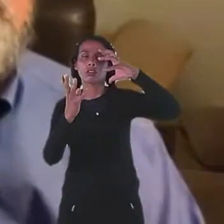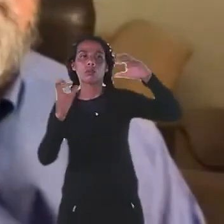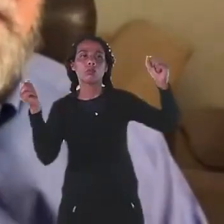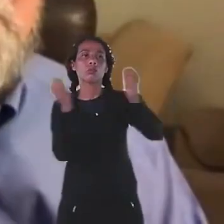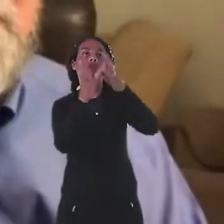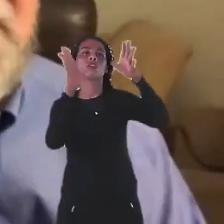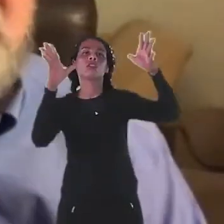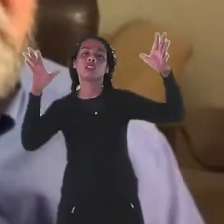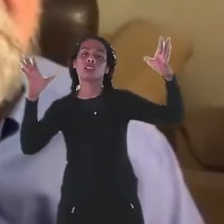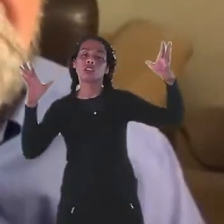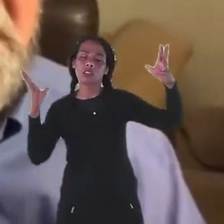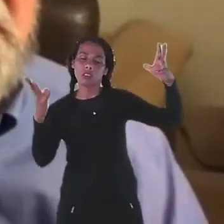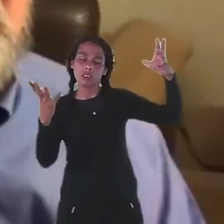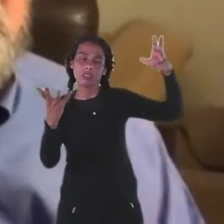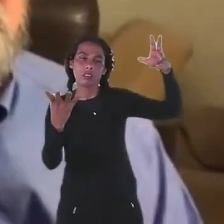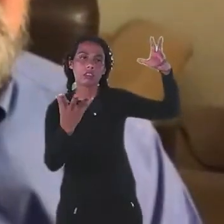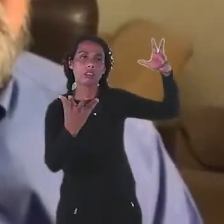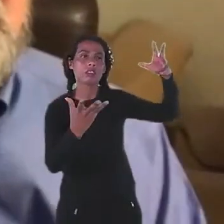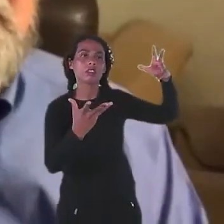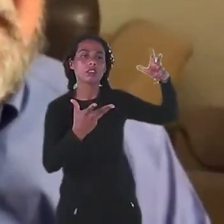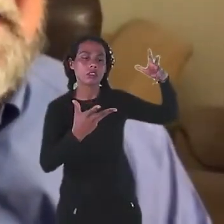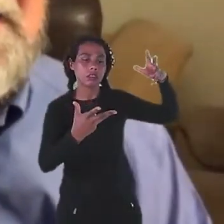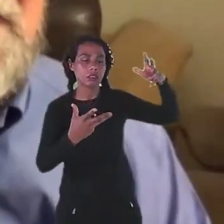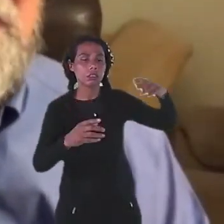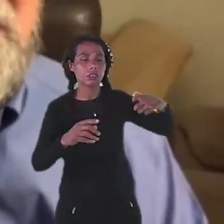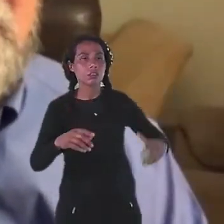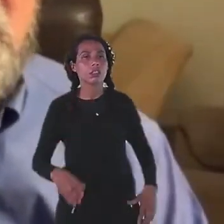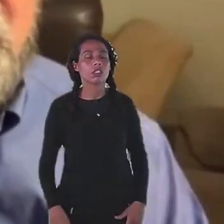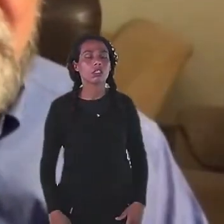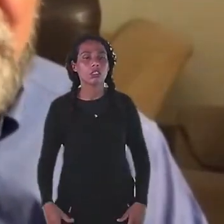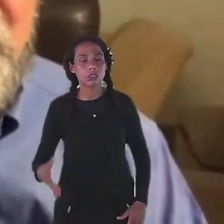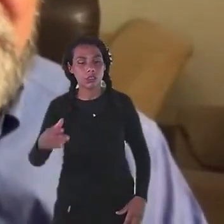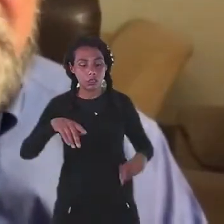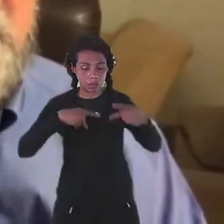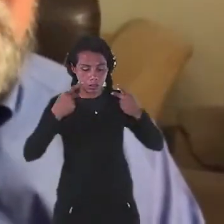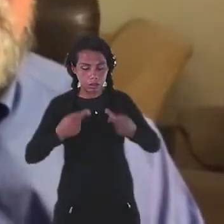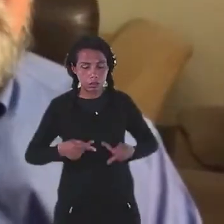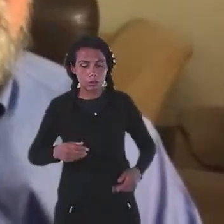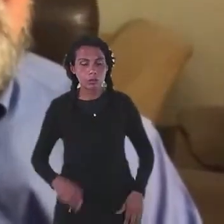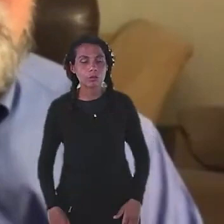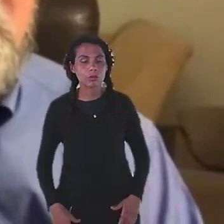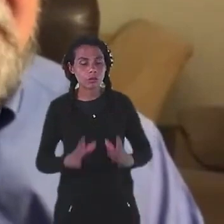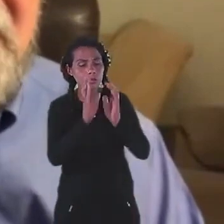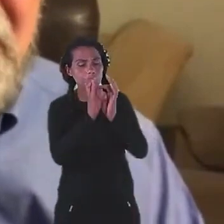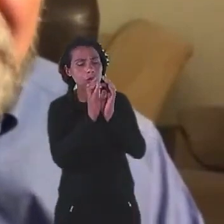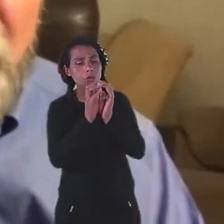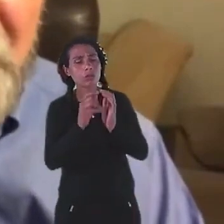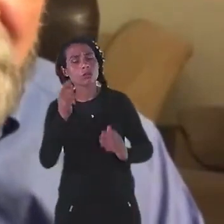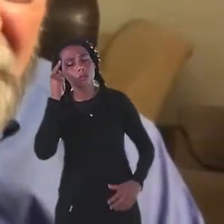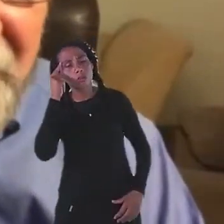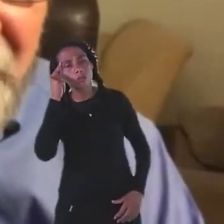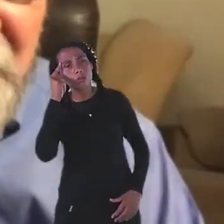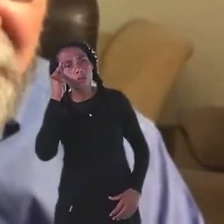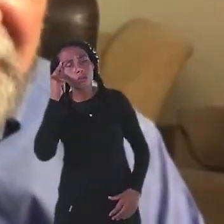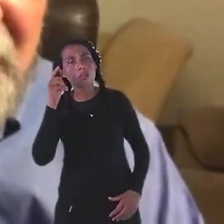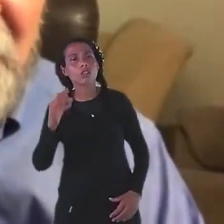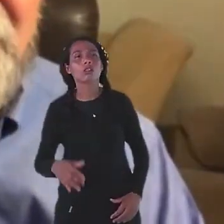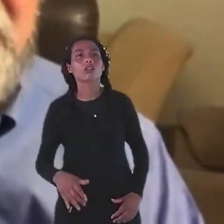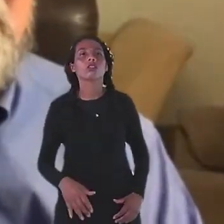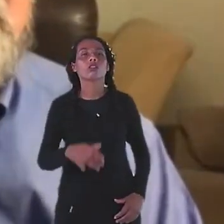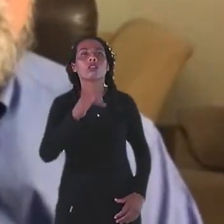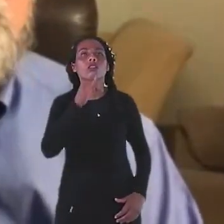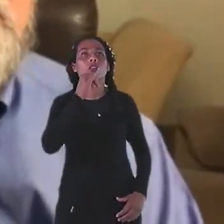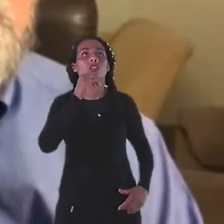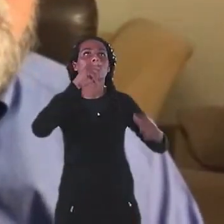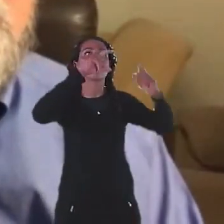tudo o que existe aqui fora, porque senão, né, nada existiria. Eu digo sempre para meus alunos, nenhuma estrela comemora seu